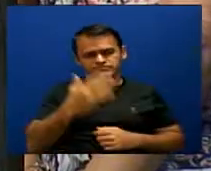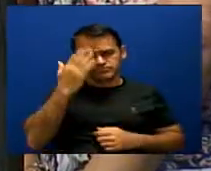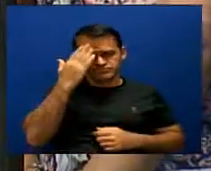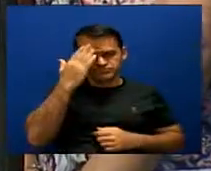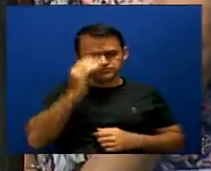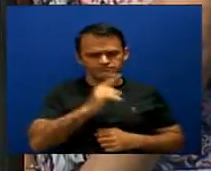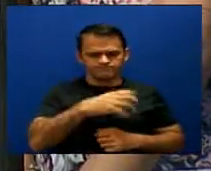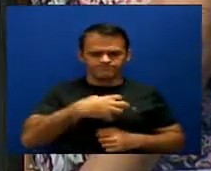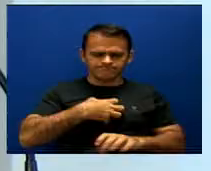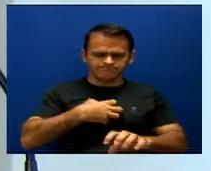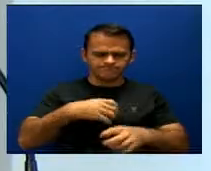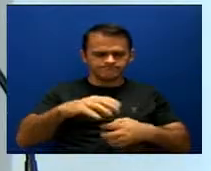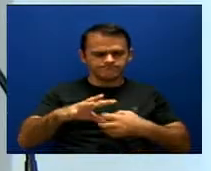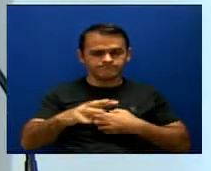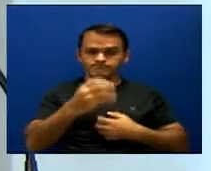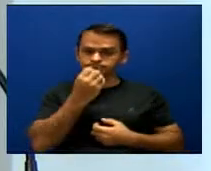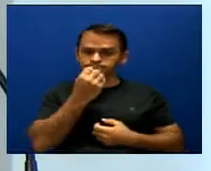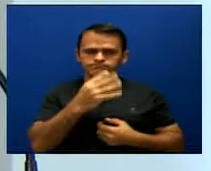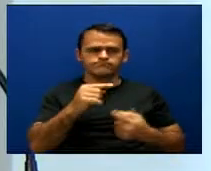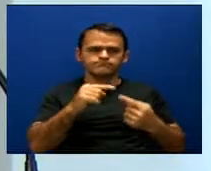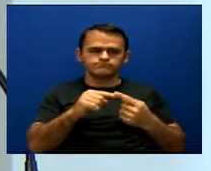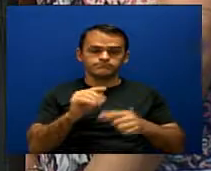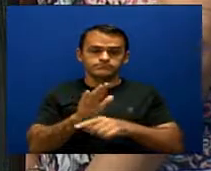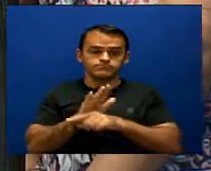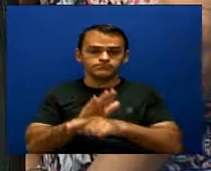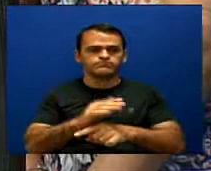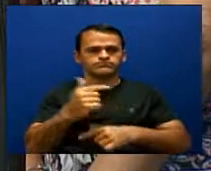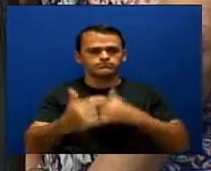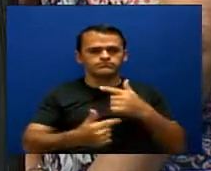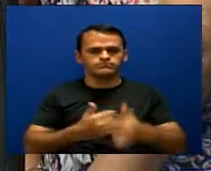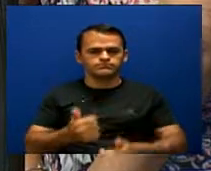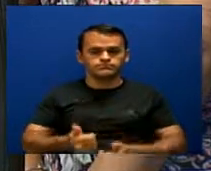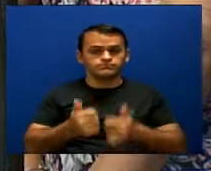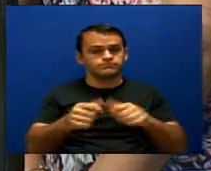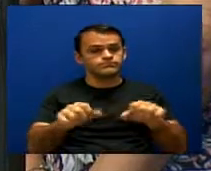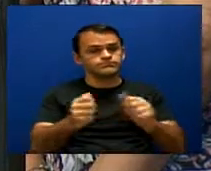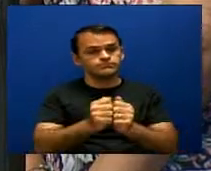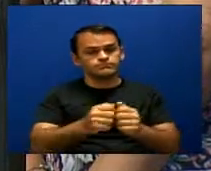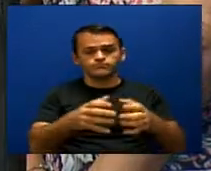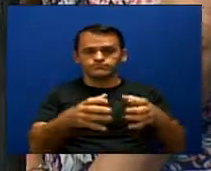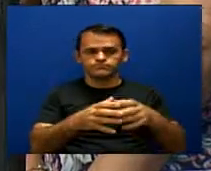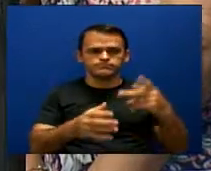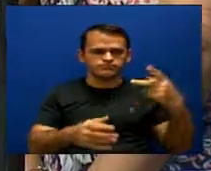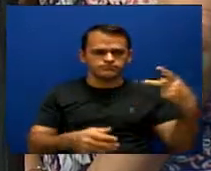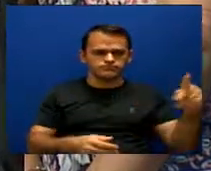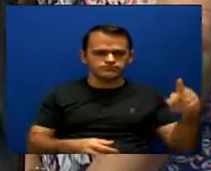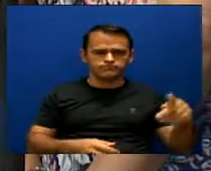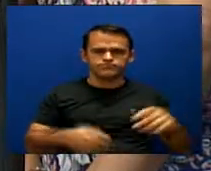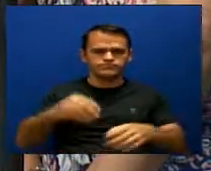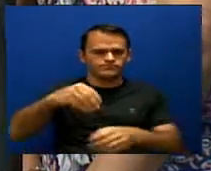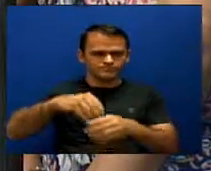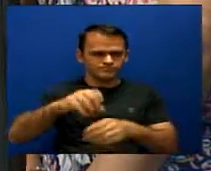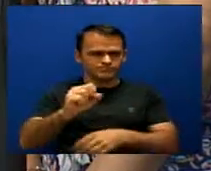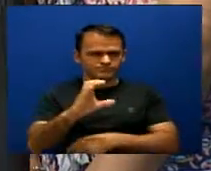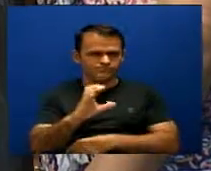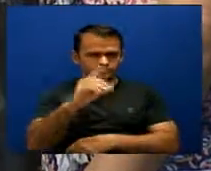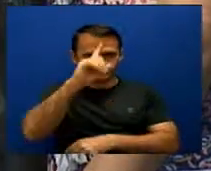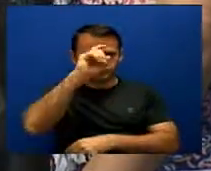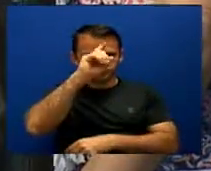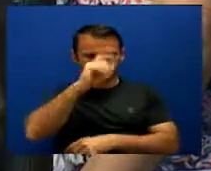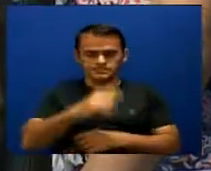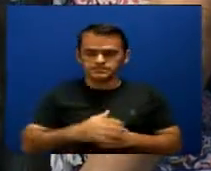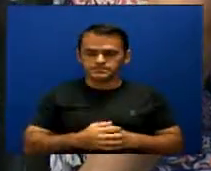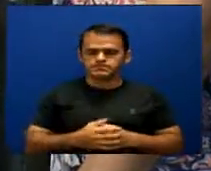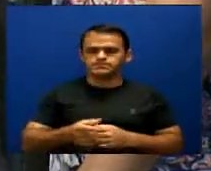sentimento que o senhor tem vai ser revertido no trabalho que o senhor vai desenvolver com a sua equipe que o senhor preparou lá na Santa Casa. Nós temos aqui a missão